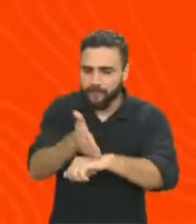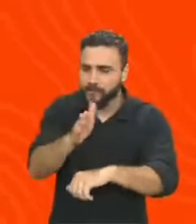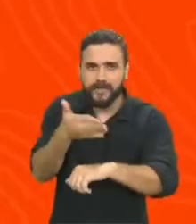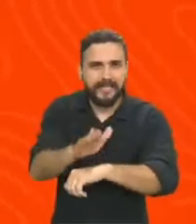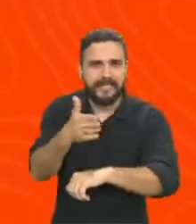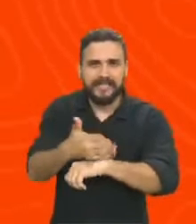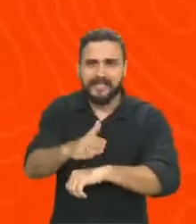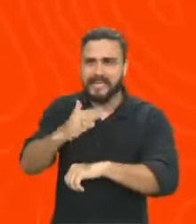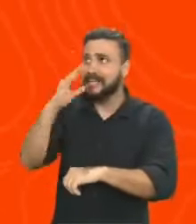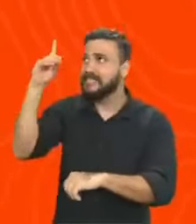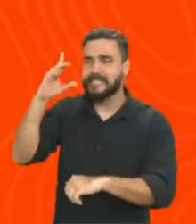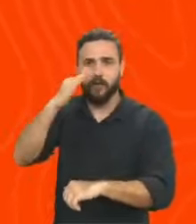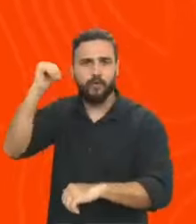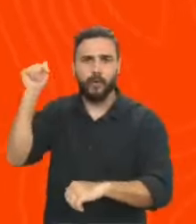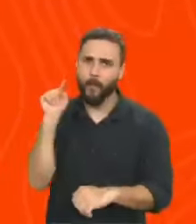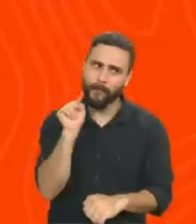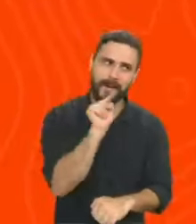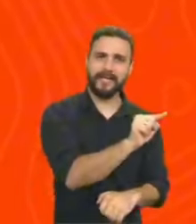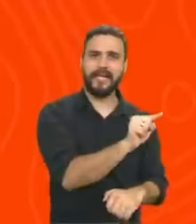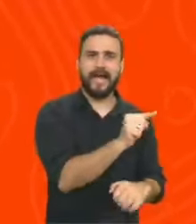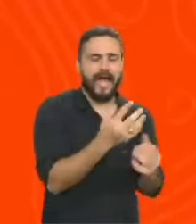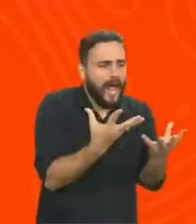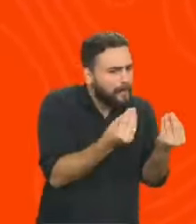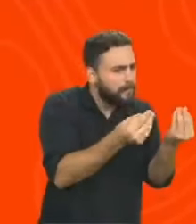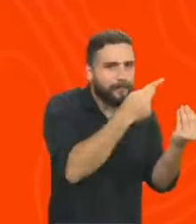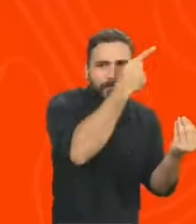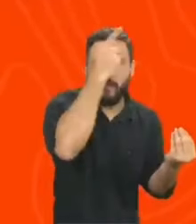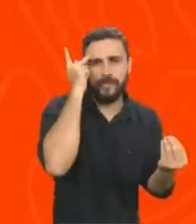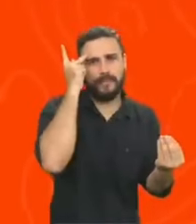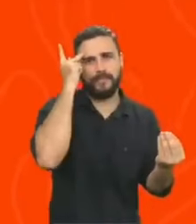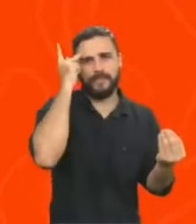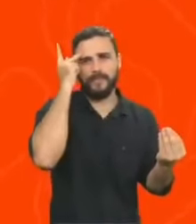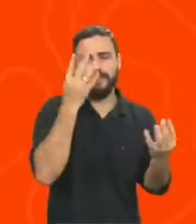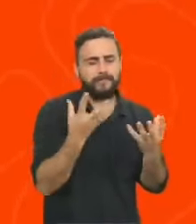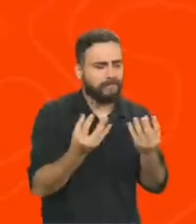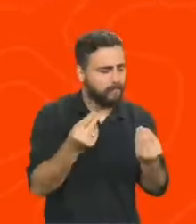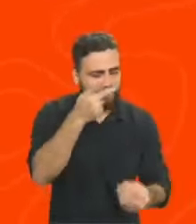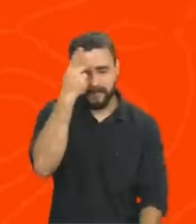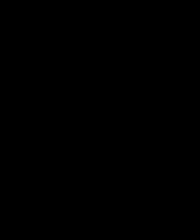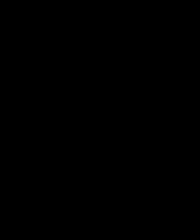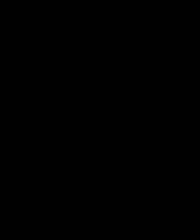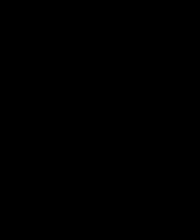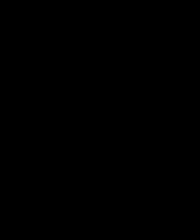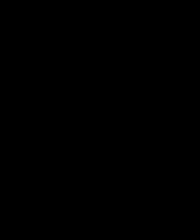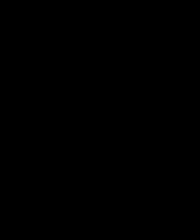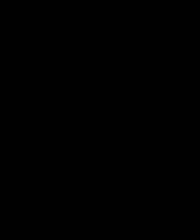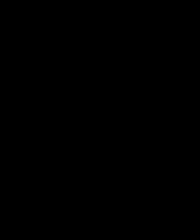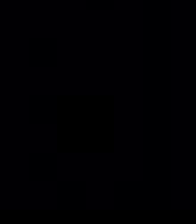é maior do que a população de muitas dessas cidades. Então é um trabalho extraordinário.